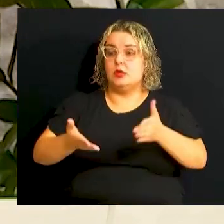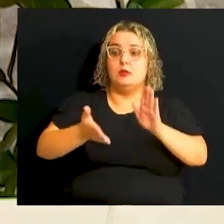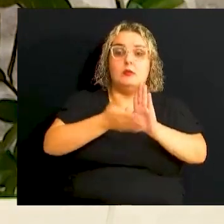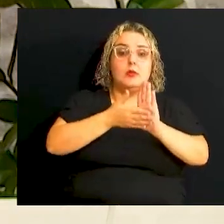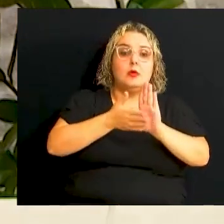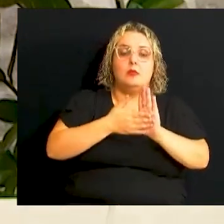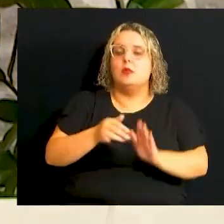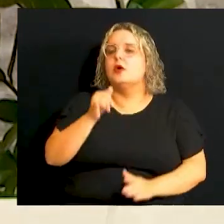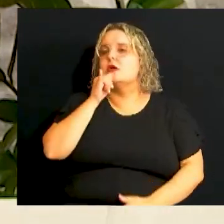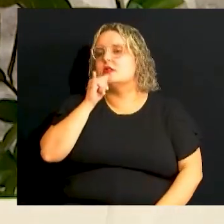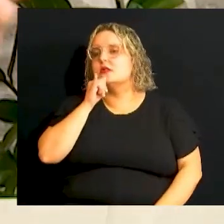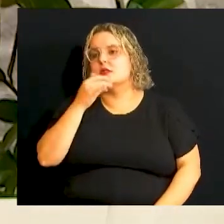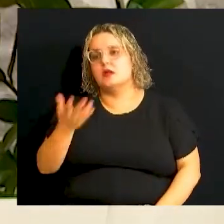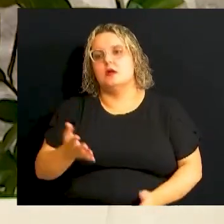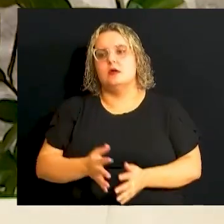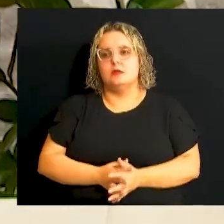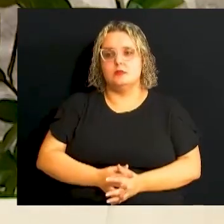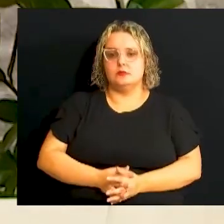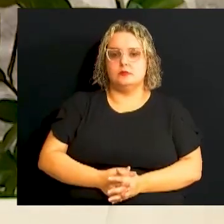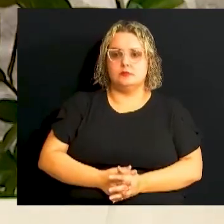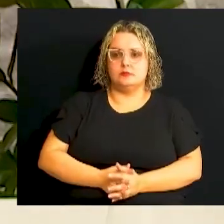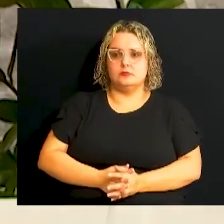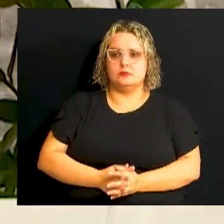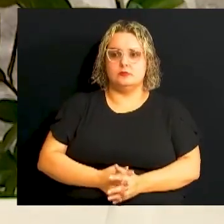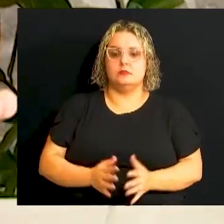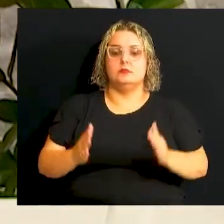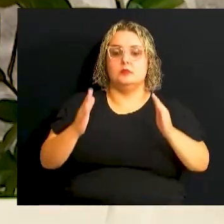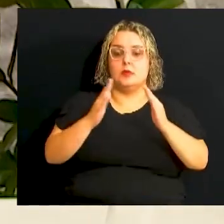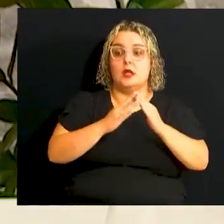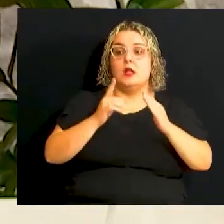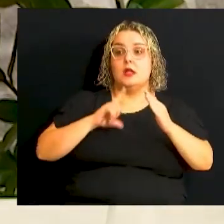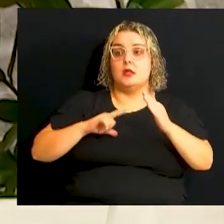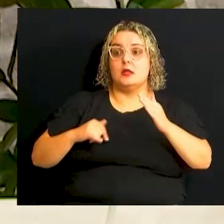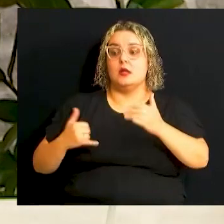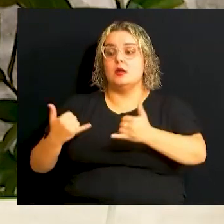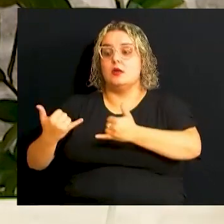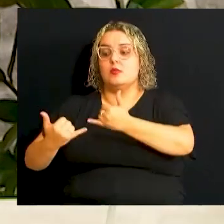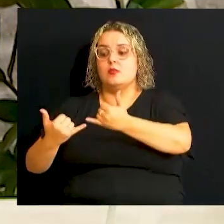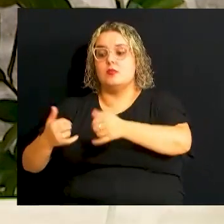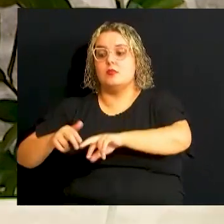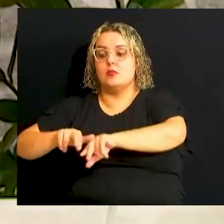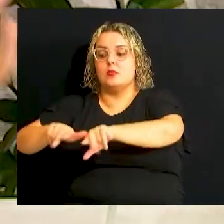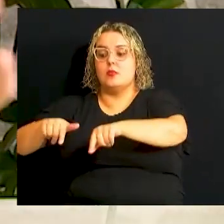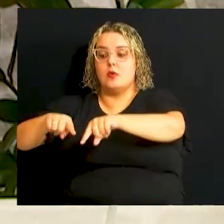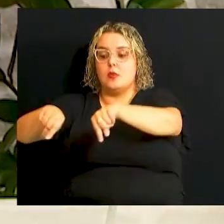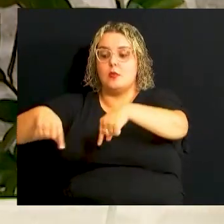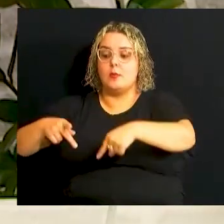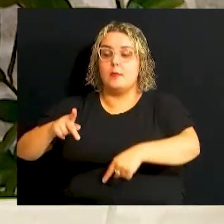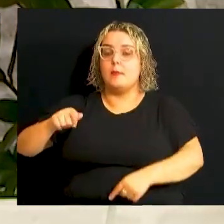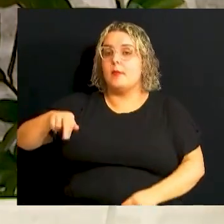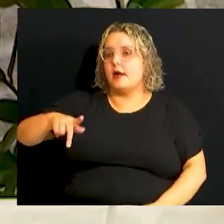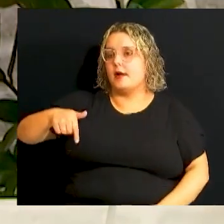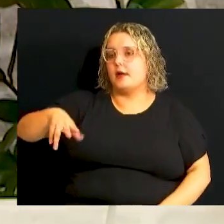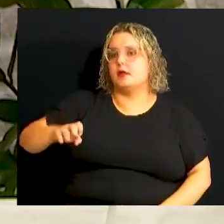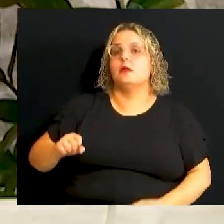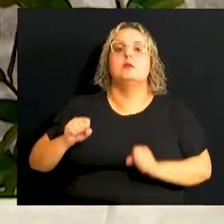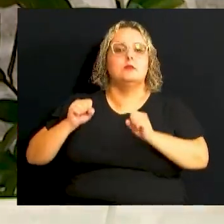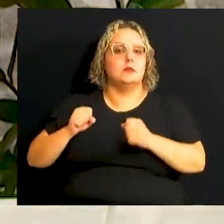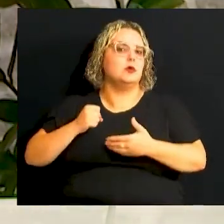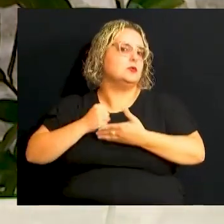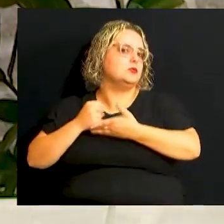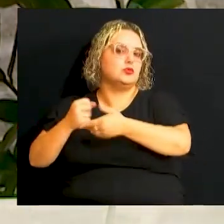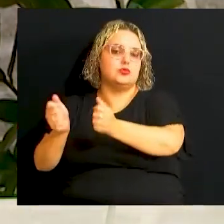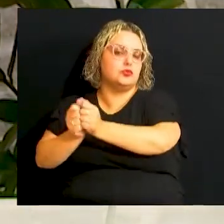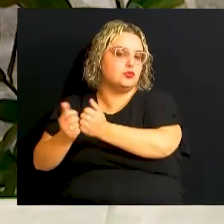trazer propostas, por exemplo, perto de casa tem um parque, você consegue explorar esse parque.